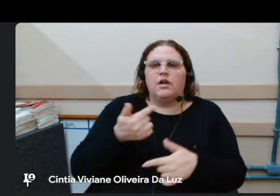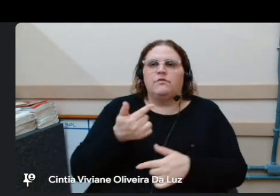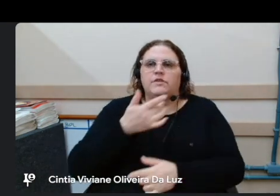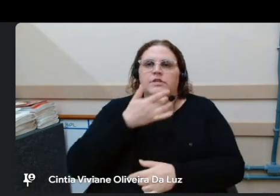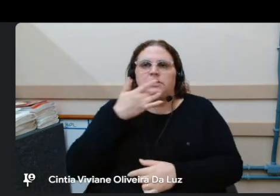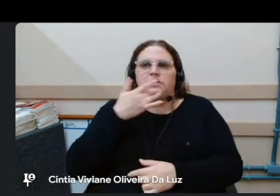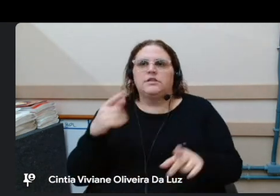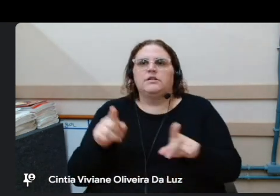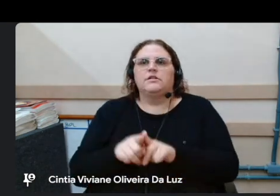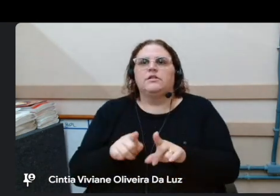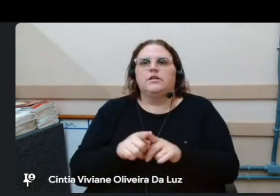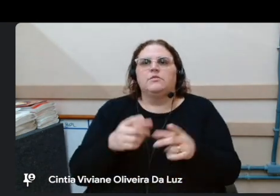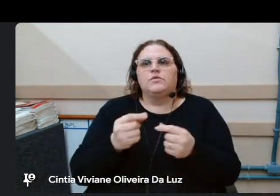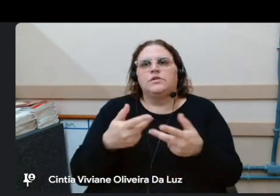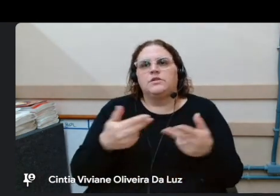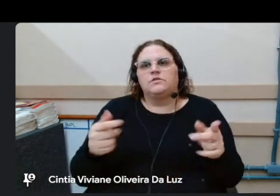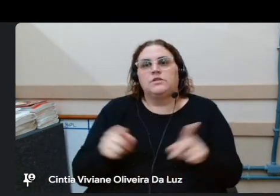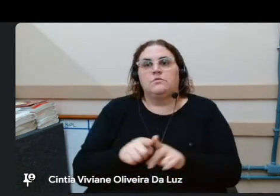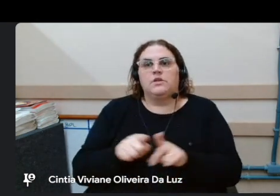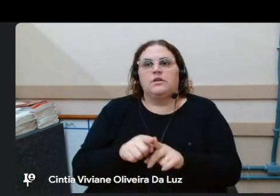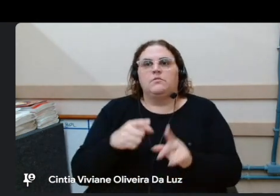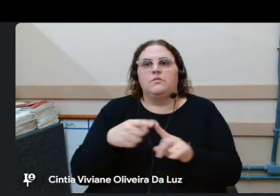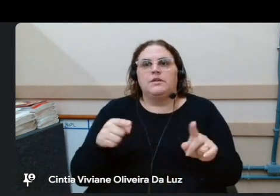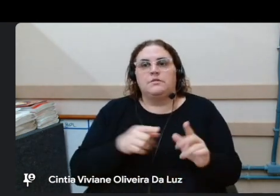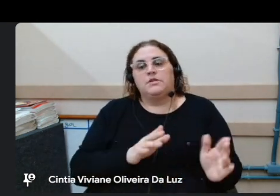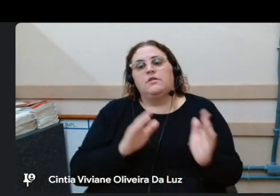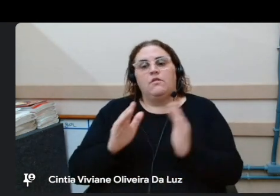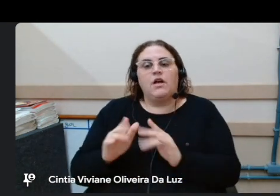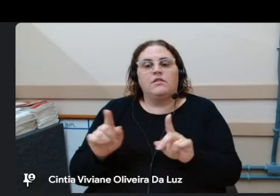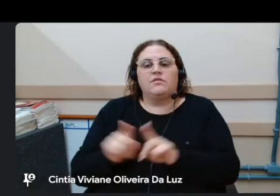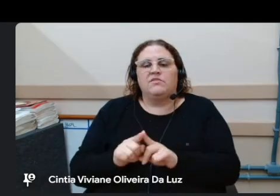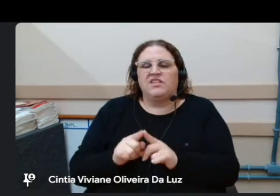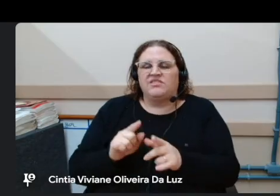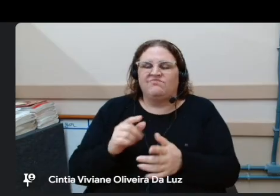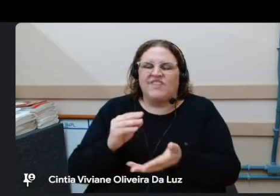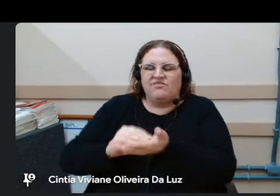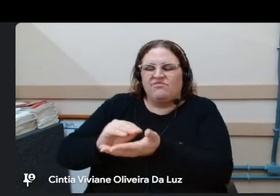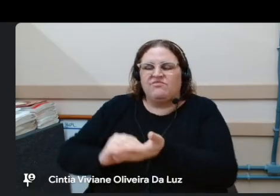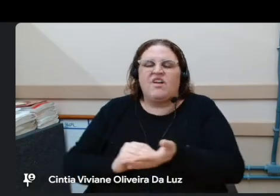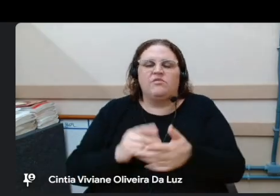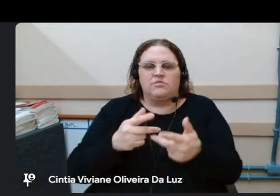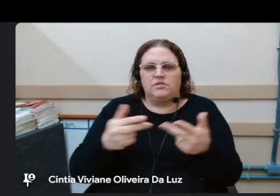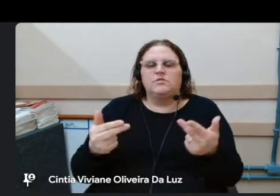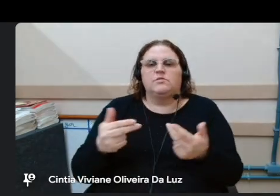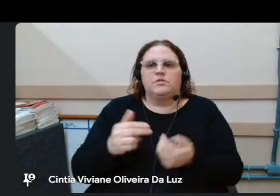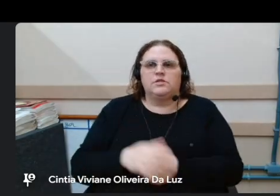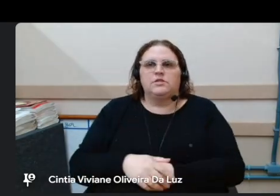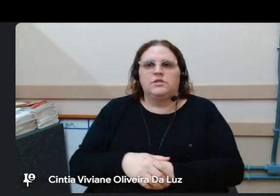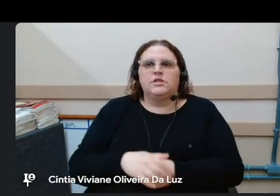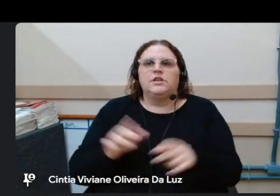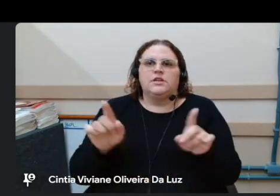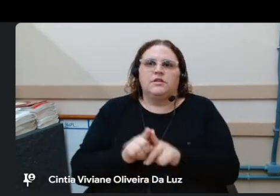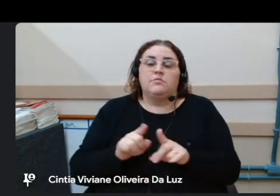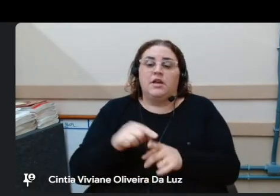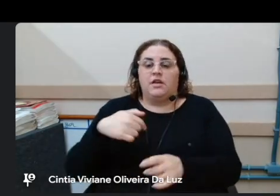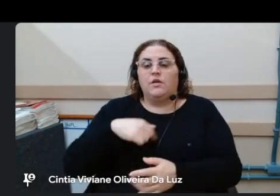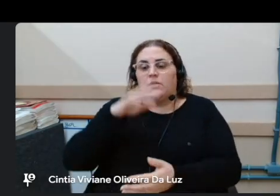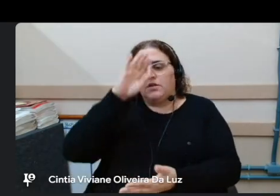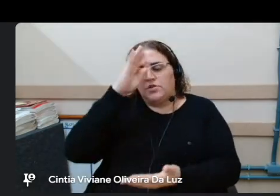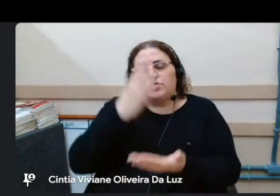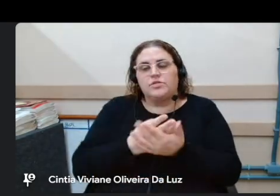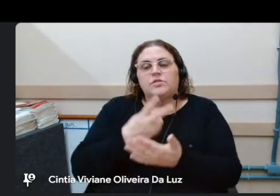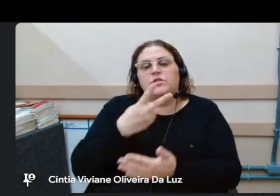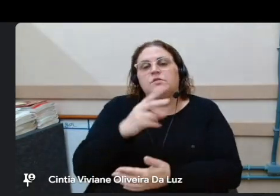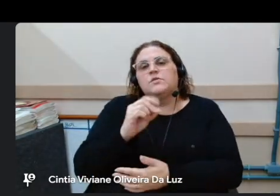tem uma série de de questões aí mas também tem o lado da de uma precarização inclusive